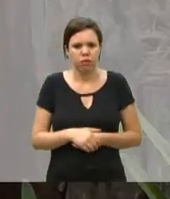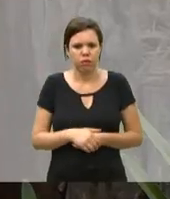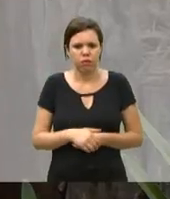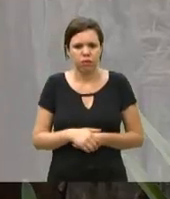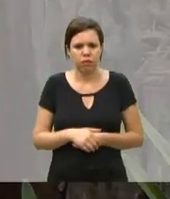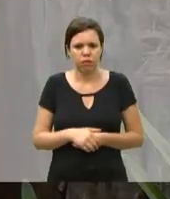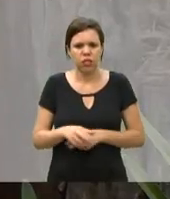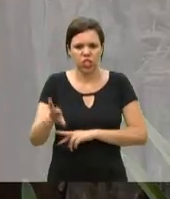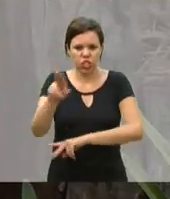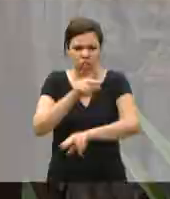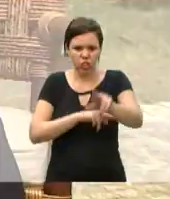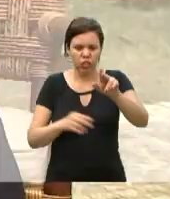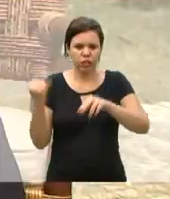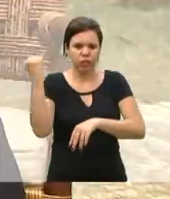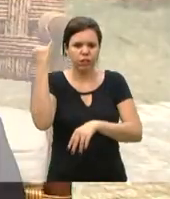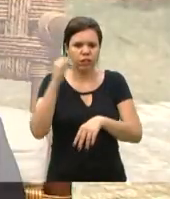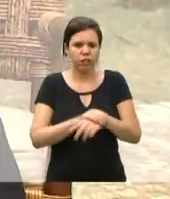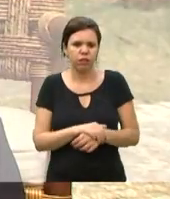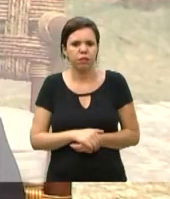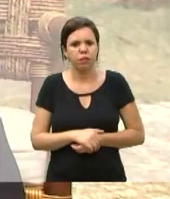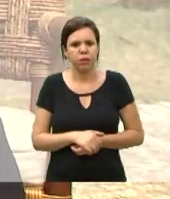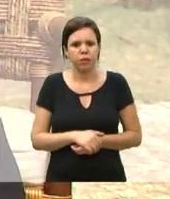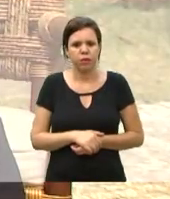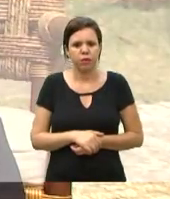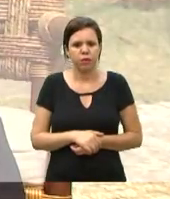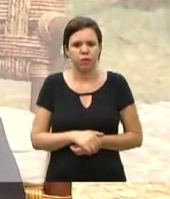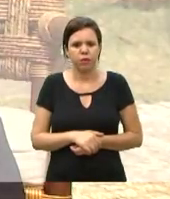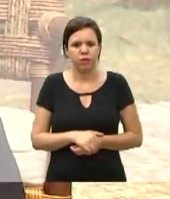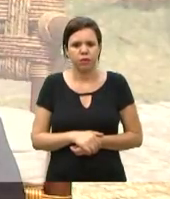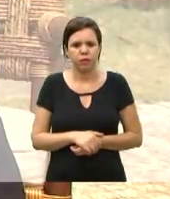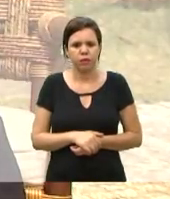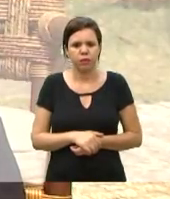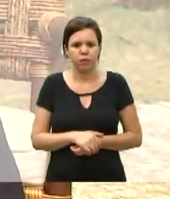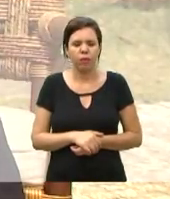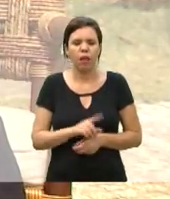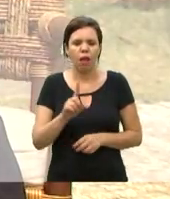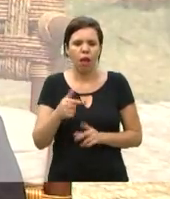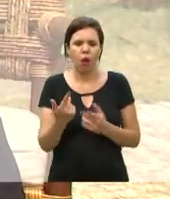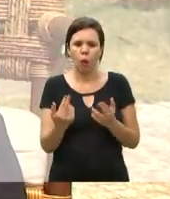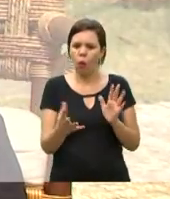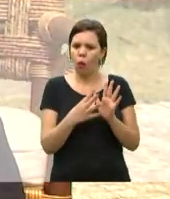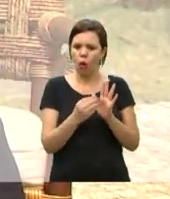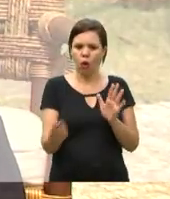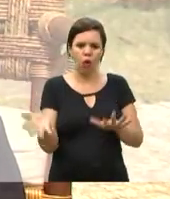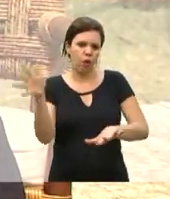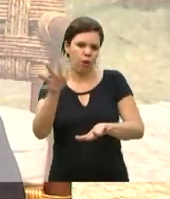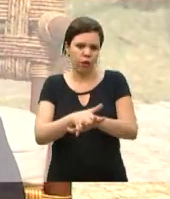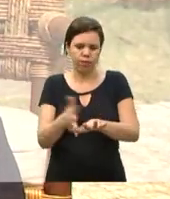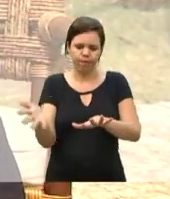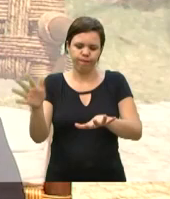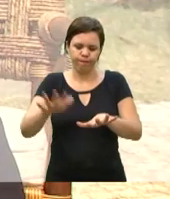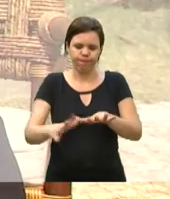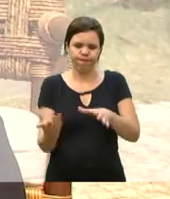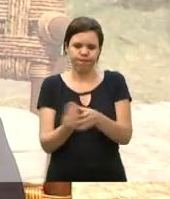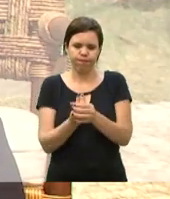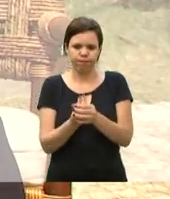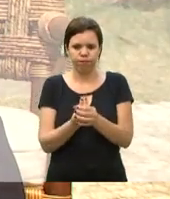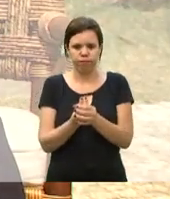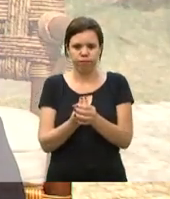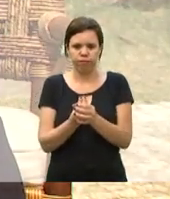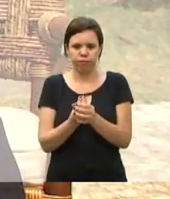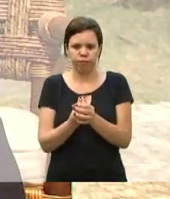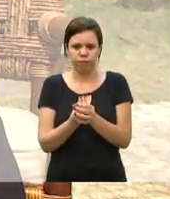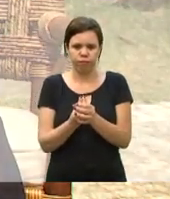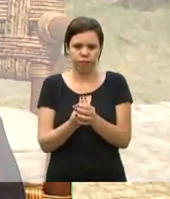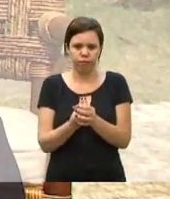A diversidade é importante? Com certeza. Muito importante. É o espelho, né? Como é a inclusão, diz, né? É a inclusão e o espelho. Seria